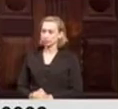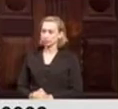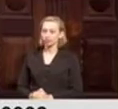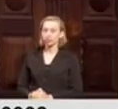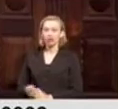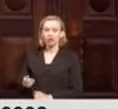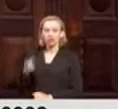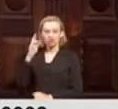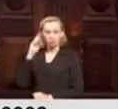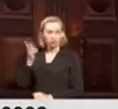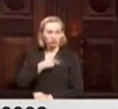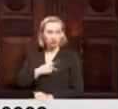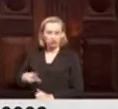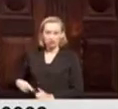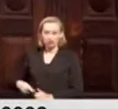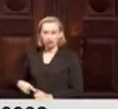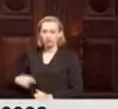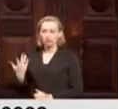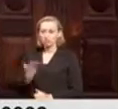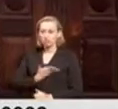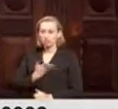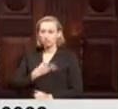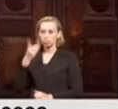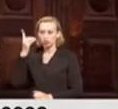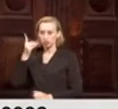Senhor presidente, senhoras e senhores,